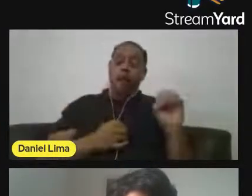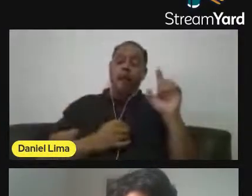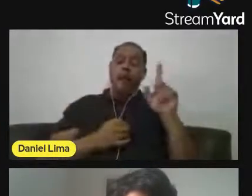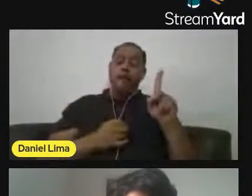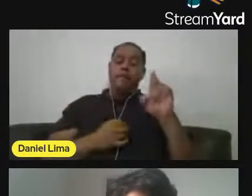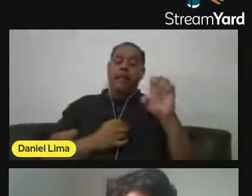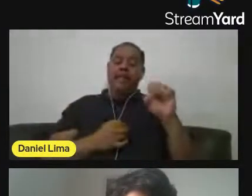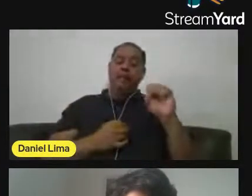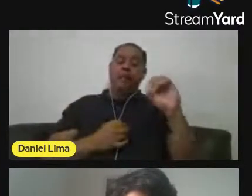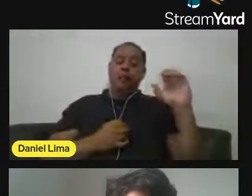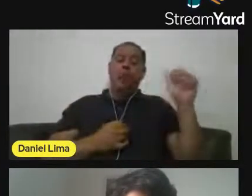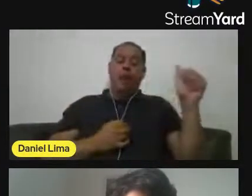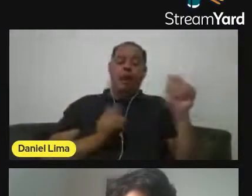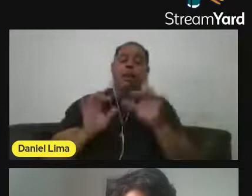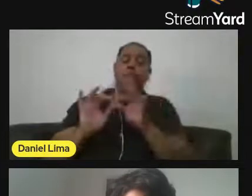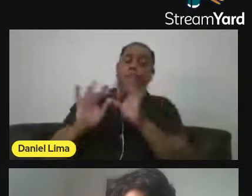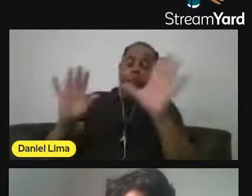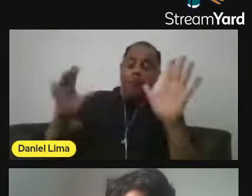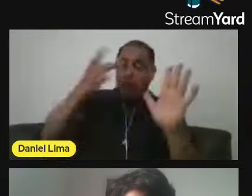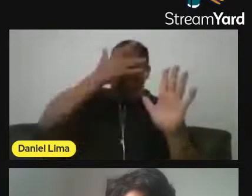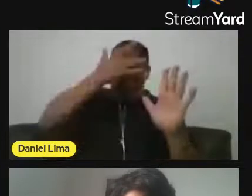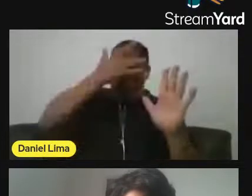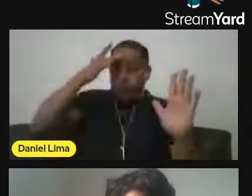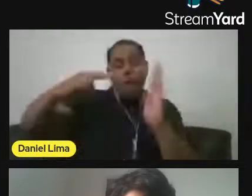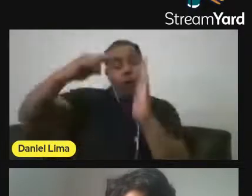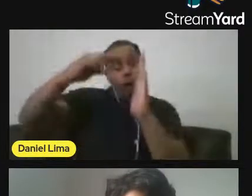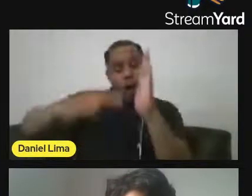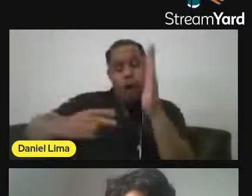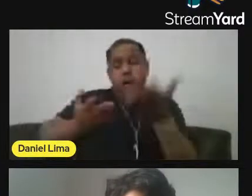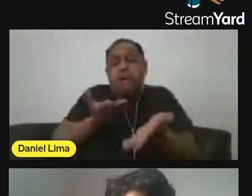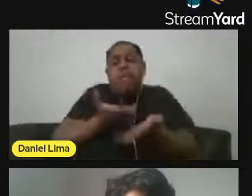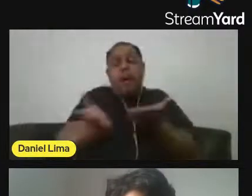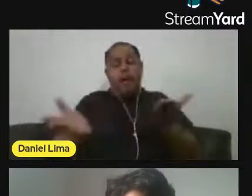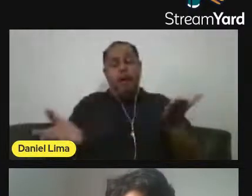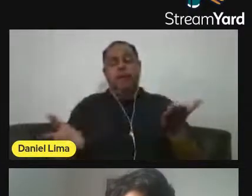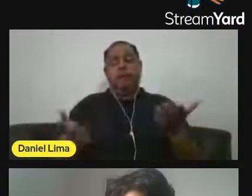em que tudo na nossa vida ela tem que ser